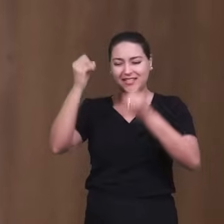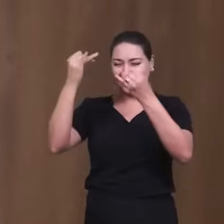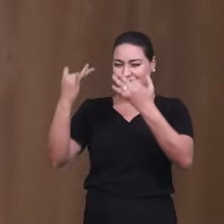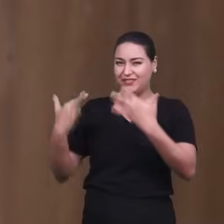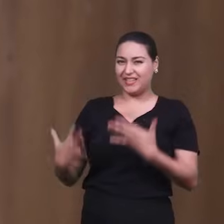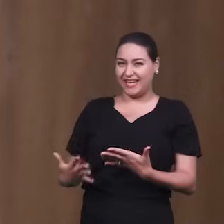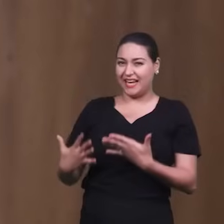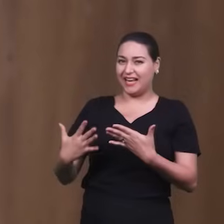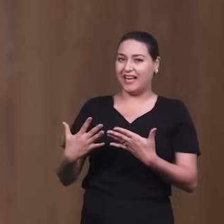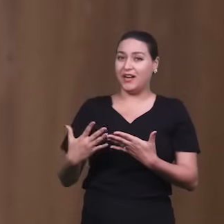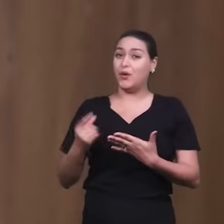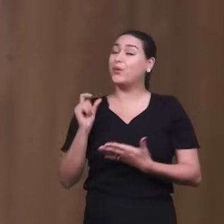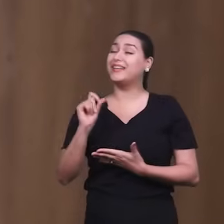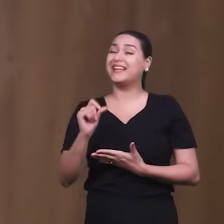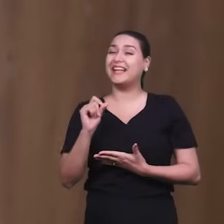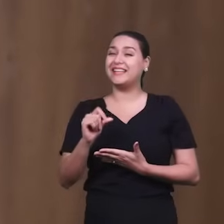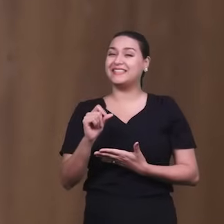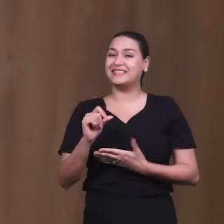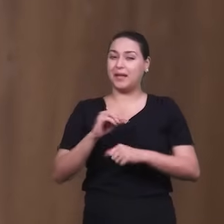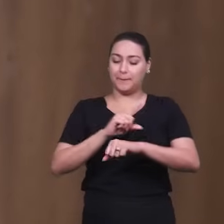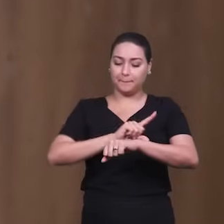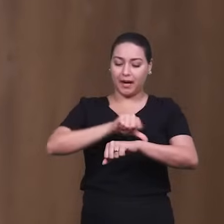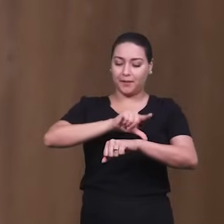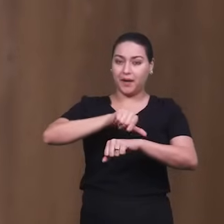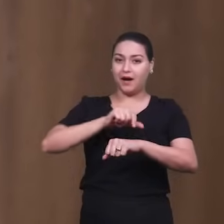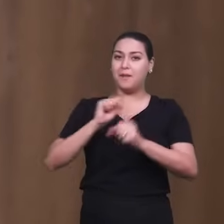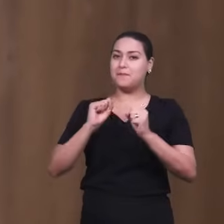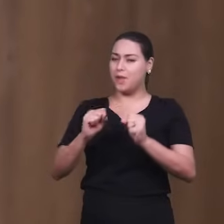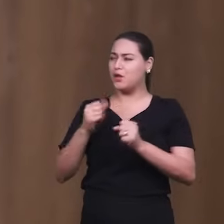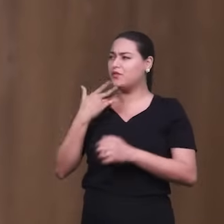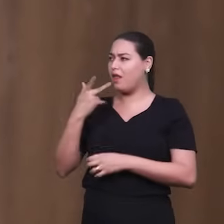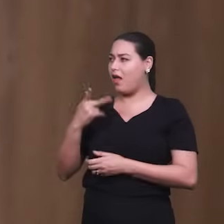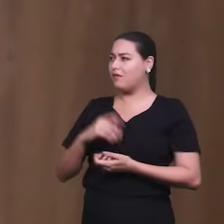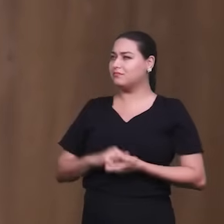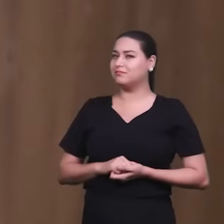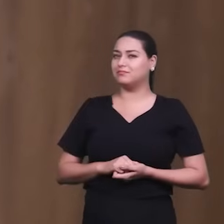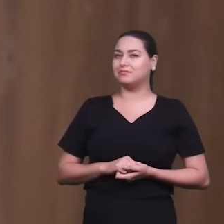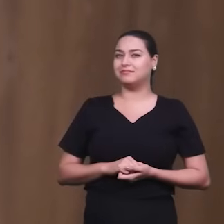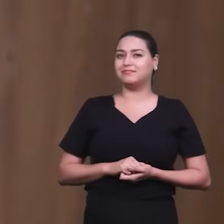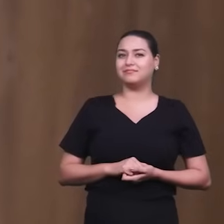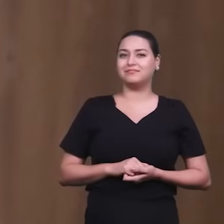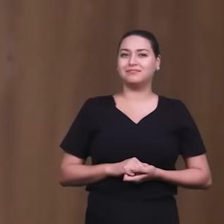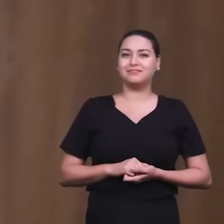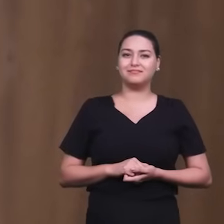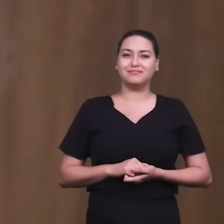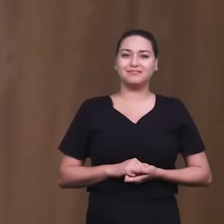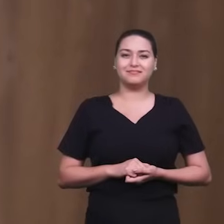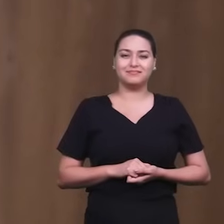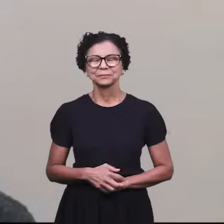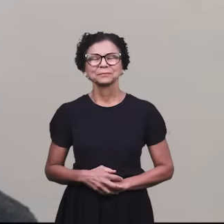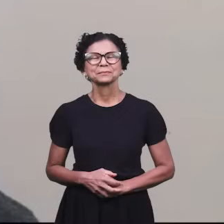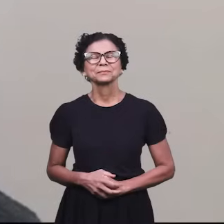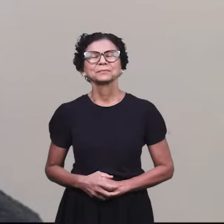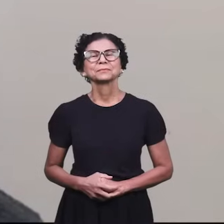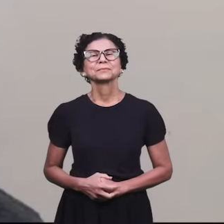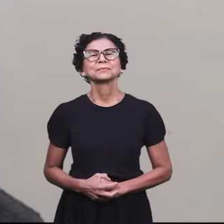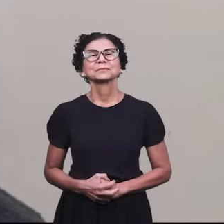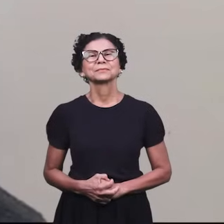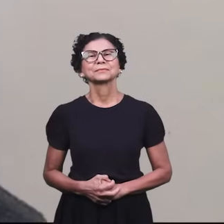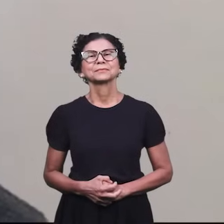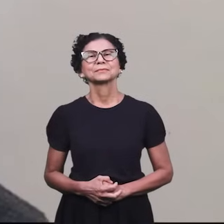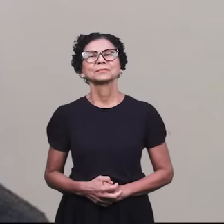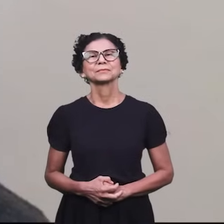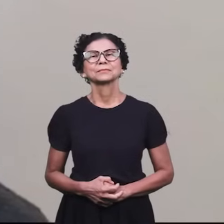aqui algumas explicações a respeito disso, né, que se referem aos telômeros. Pode trazer para nós, meu irmão?